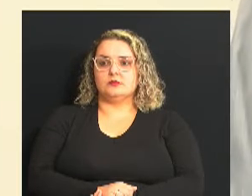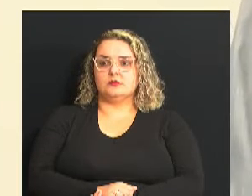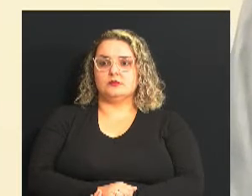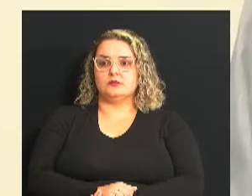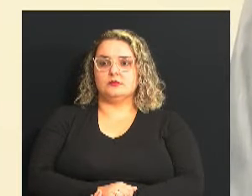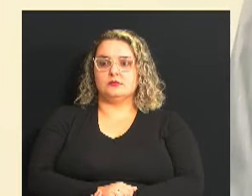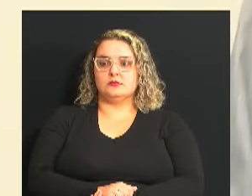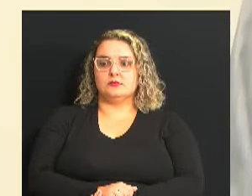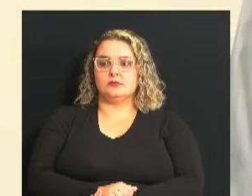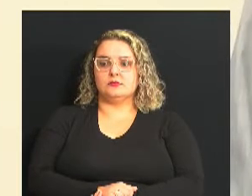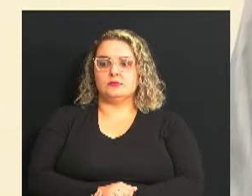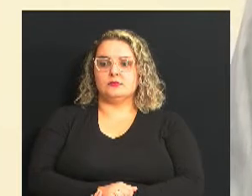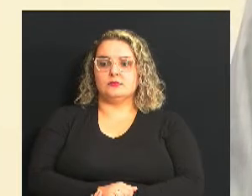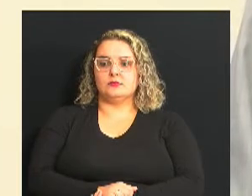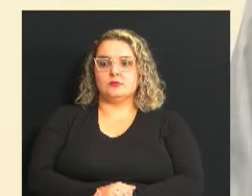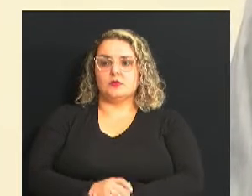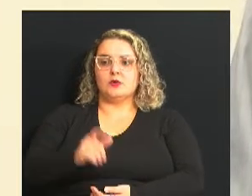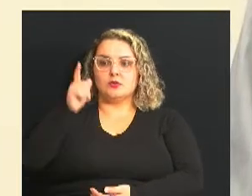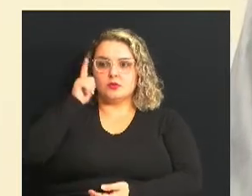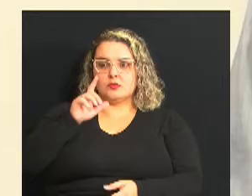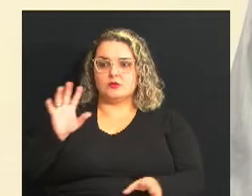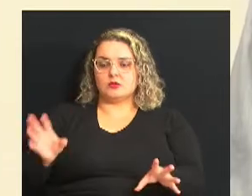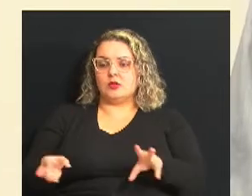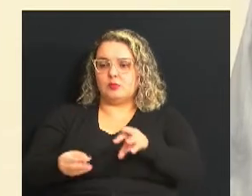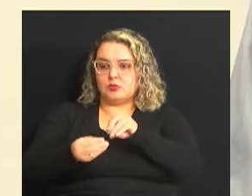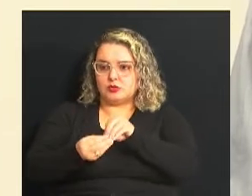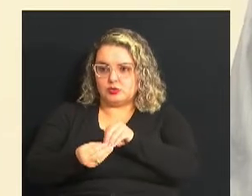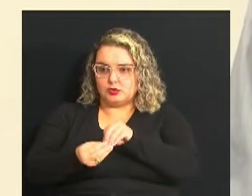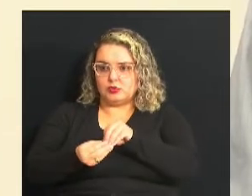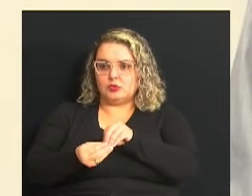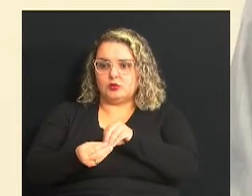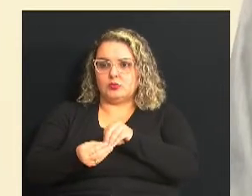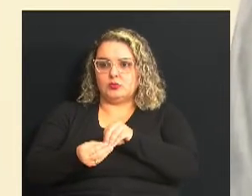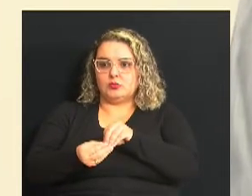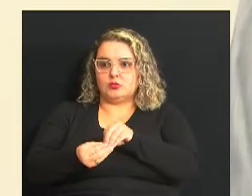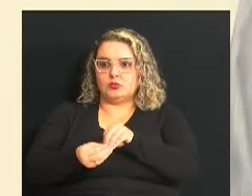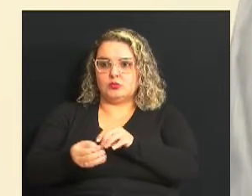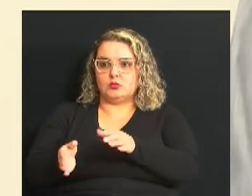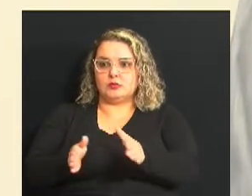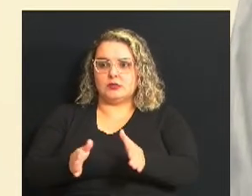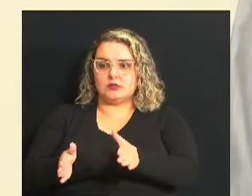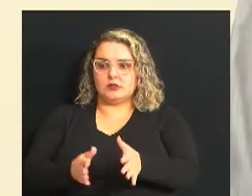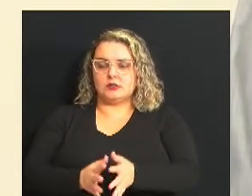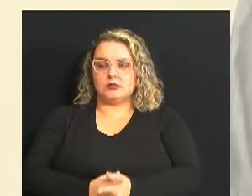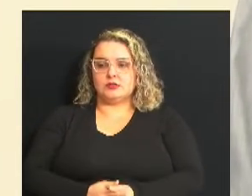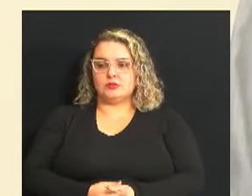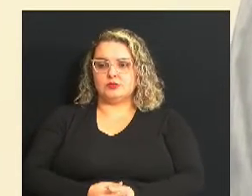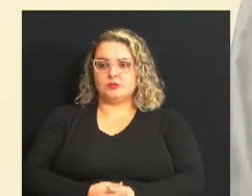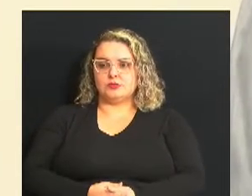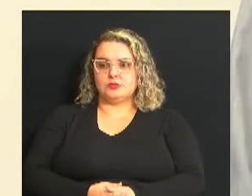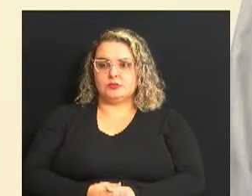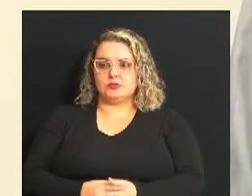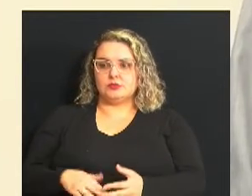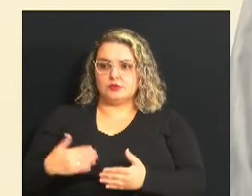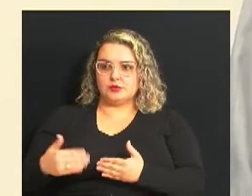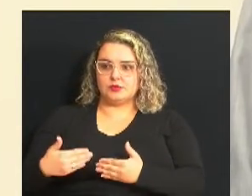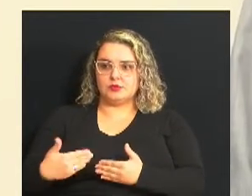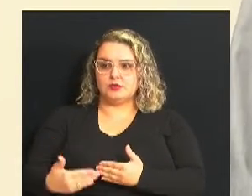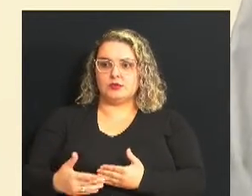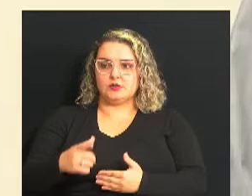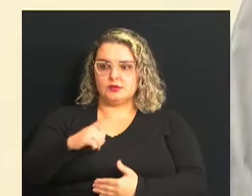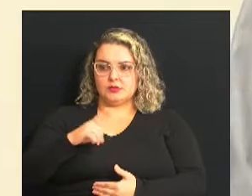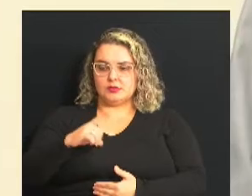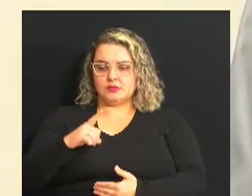ponto que a gente conseguiu concluir, né, recentemente. Em andamento, a gente tem